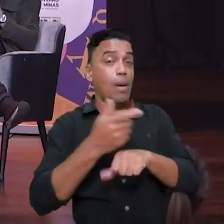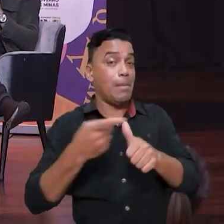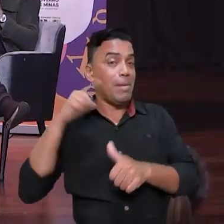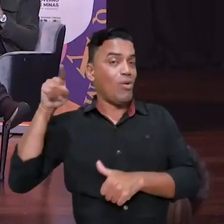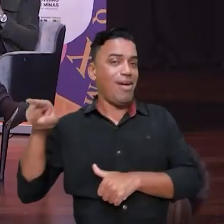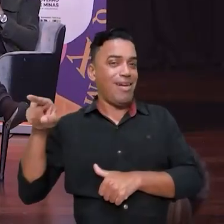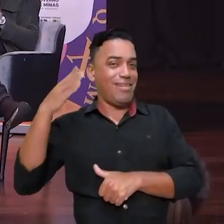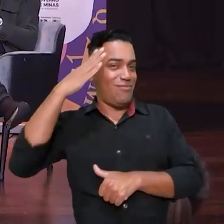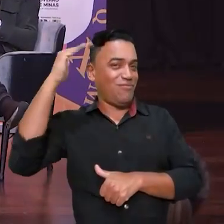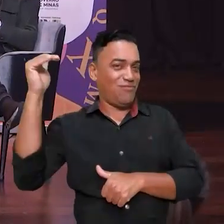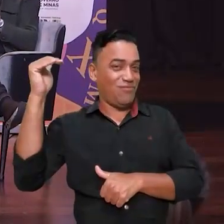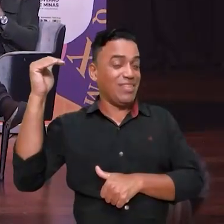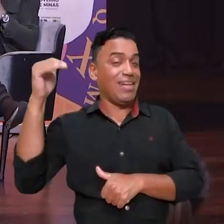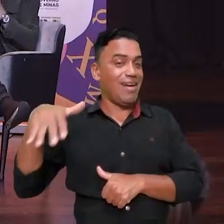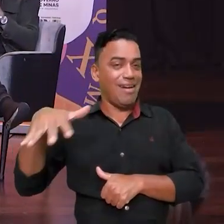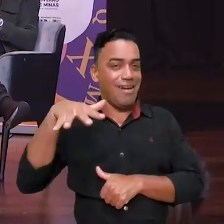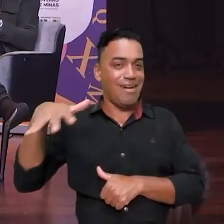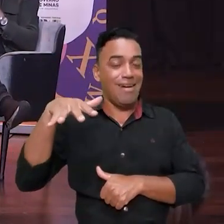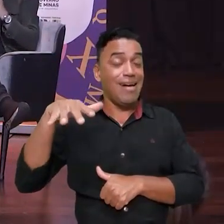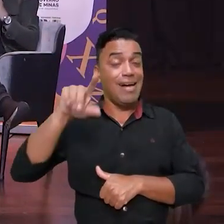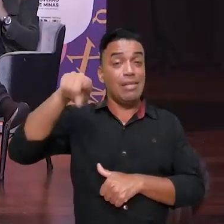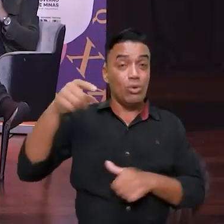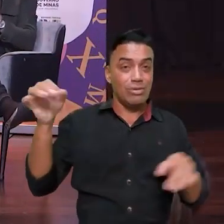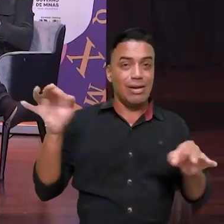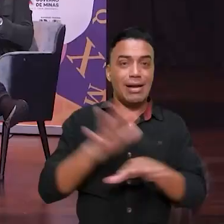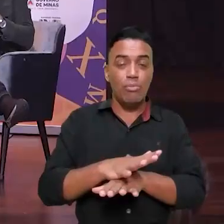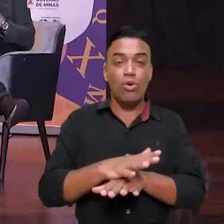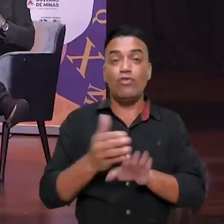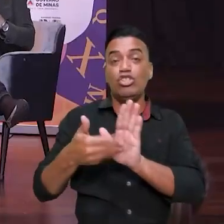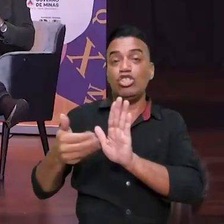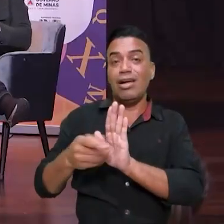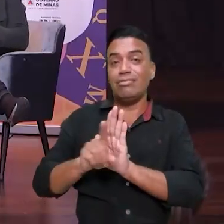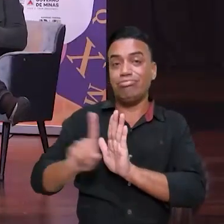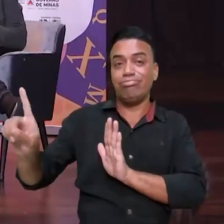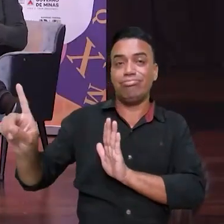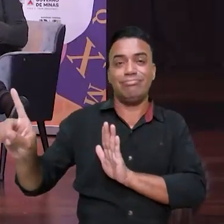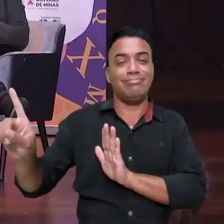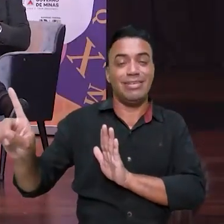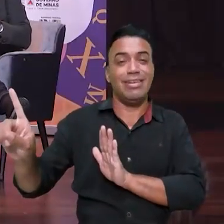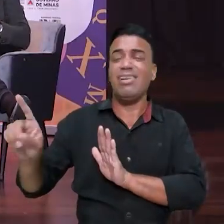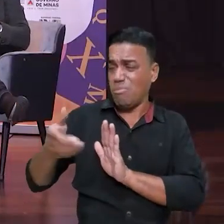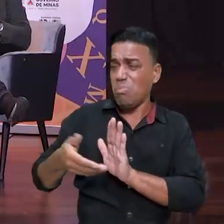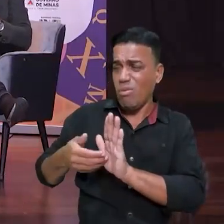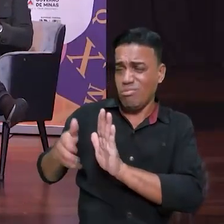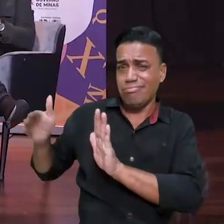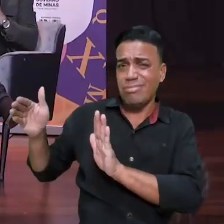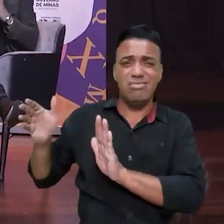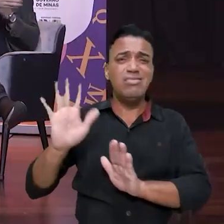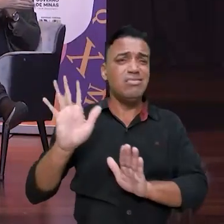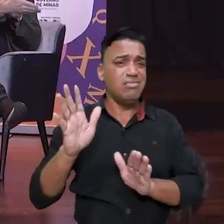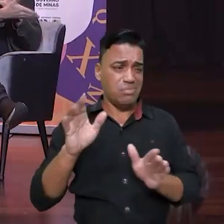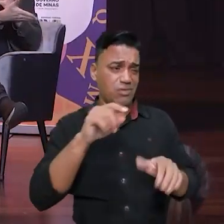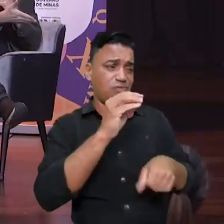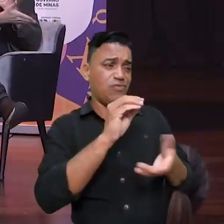campo dela. Gravaram o campo dela, e aí quando terminou, foram tirando ela. Dona Fernanda, pode sair. Ela, não, mas